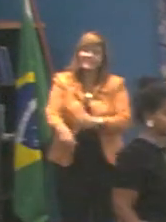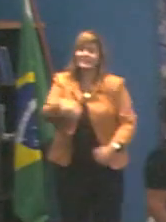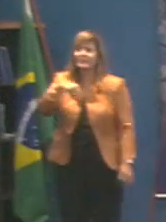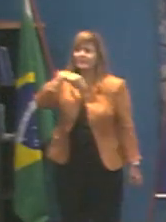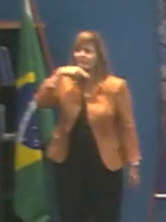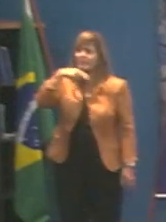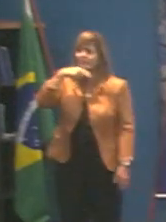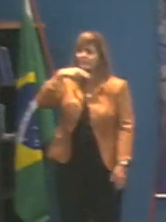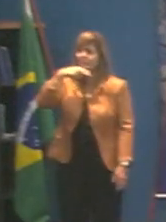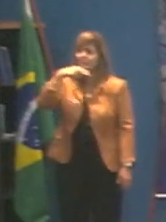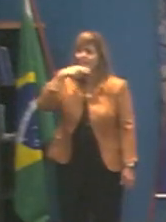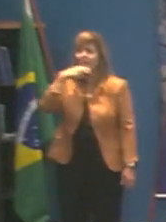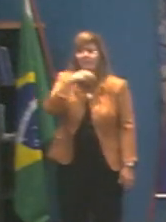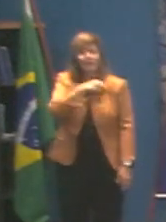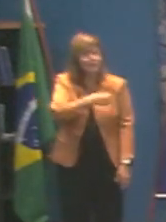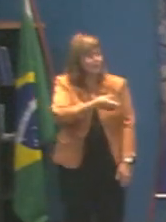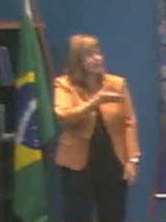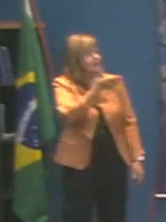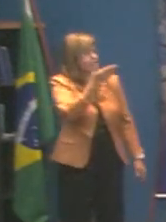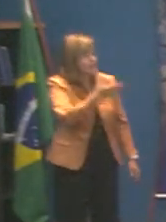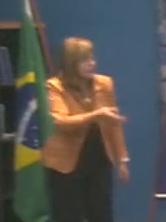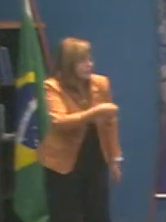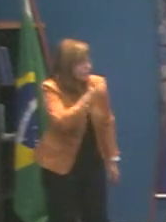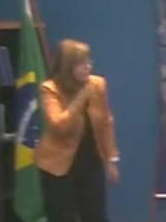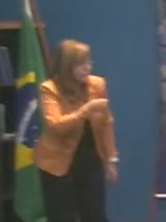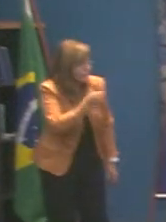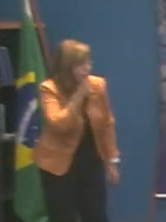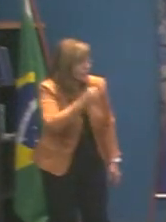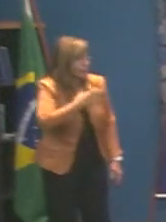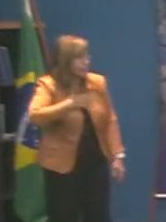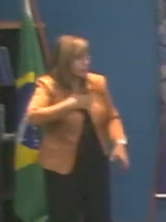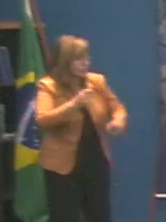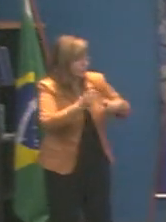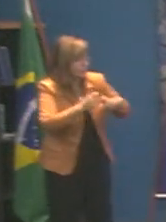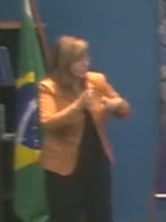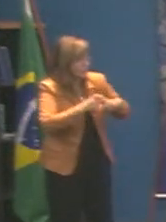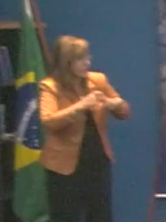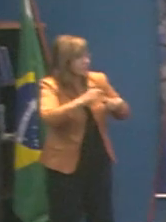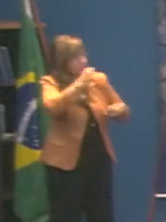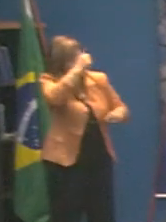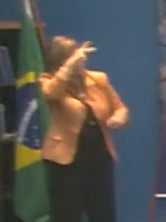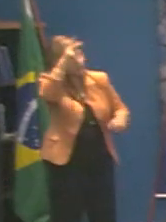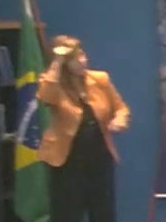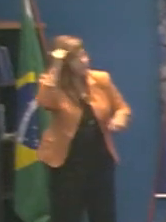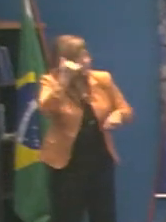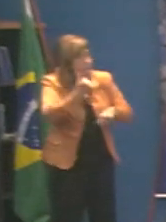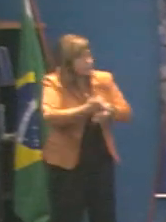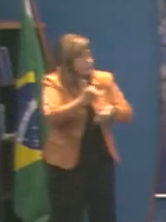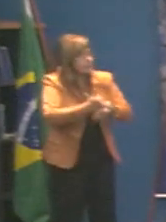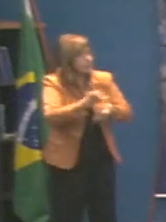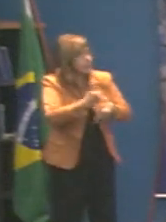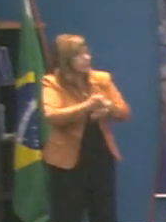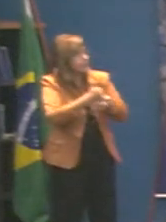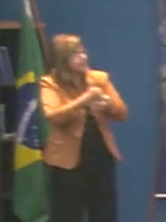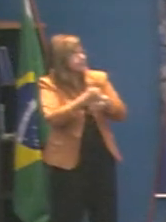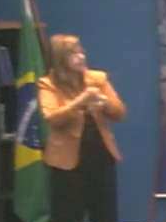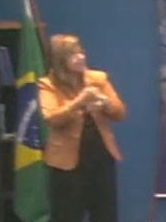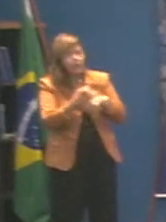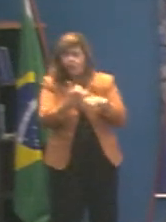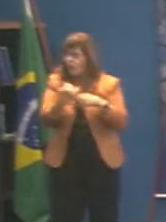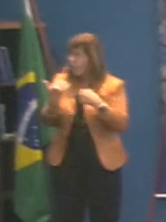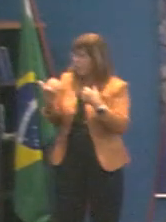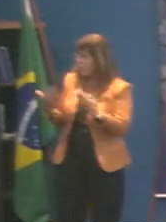chegou e disse assim, vó, eu estou tratando do prefeito de Volta Redonda, né? Aí eu disse,